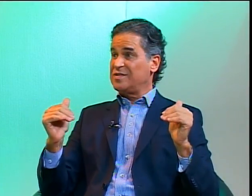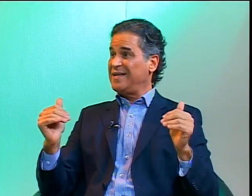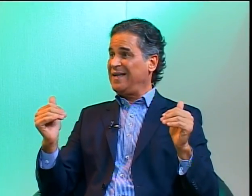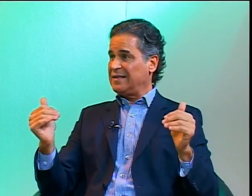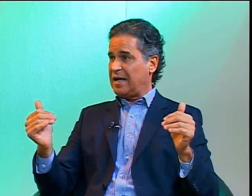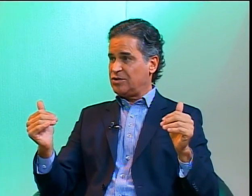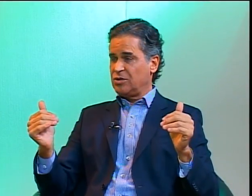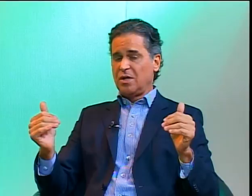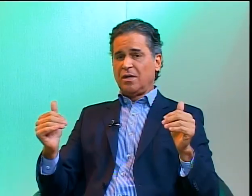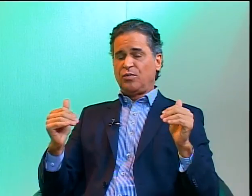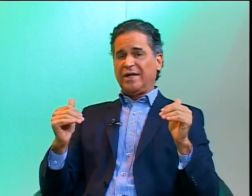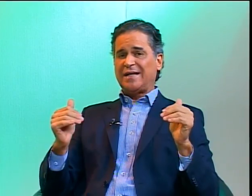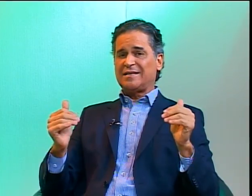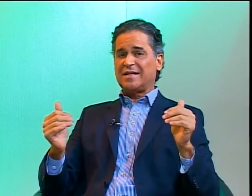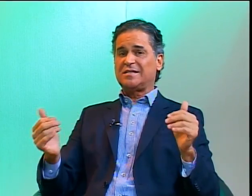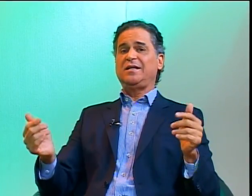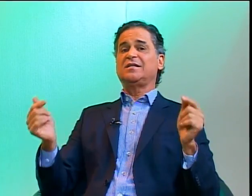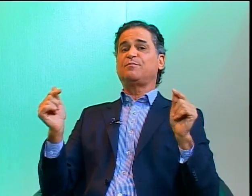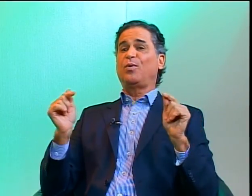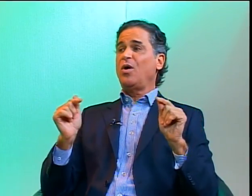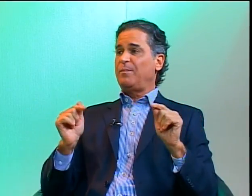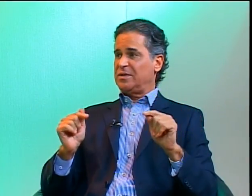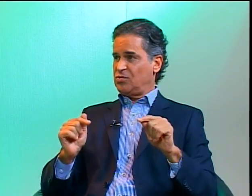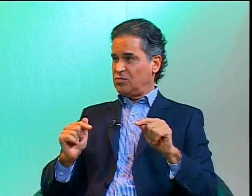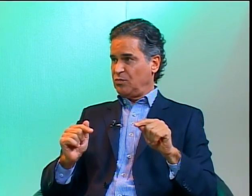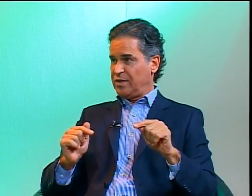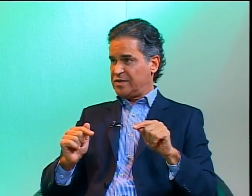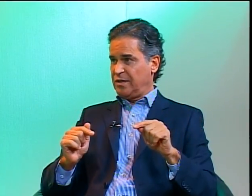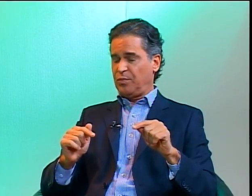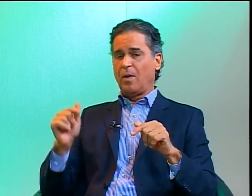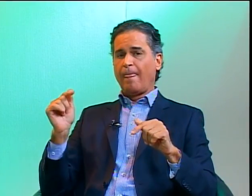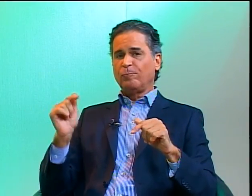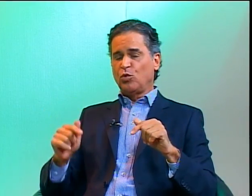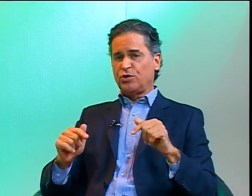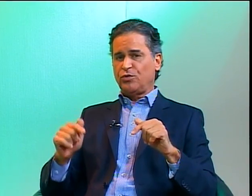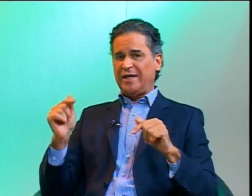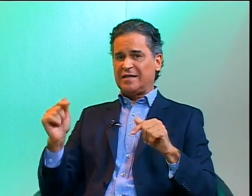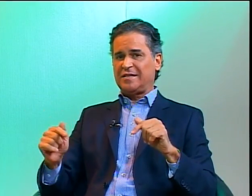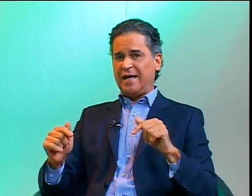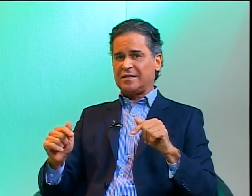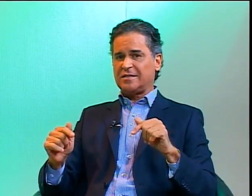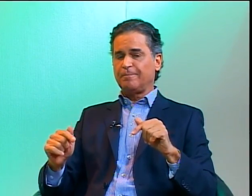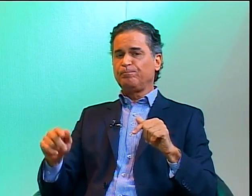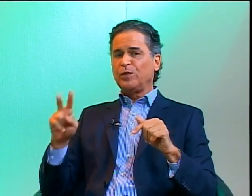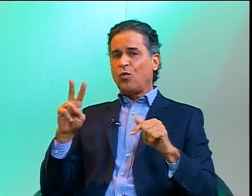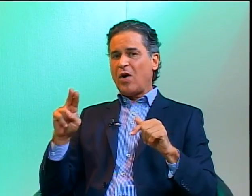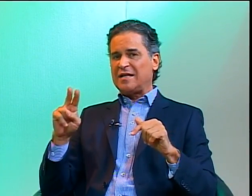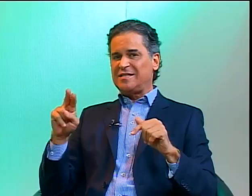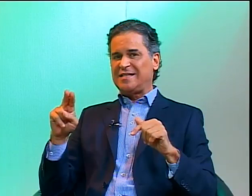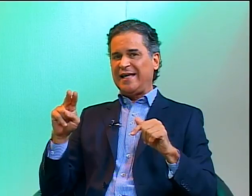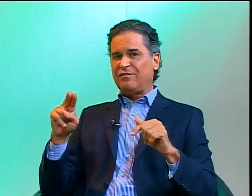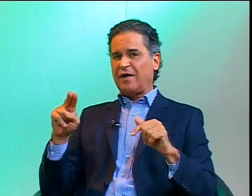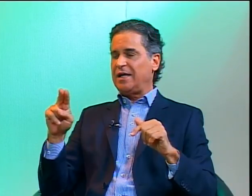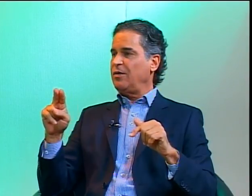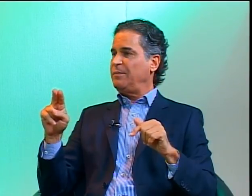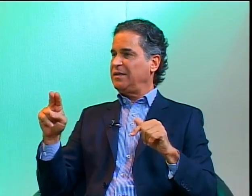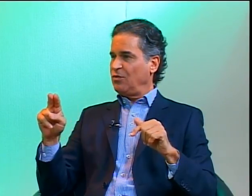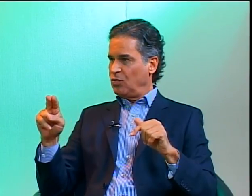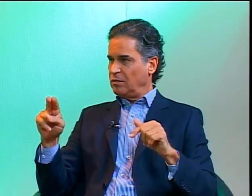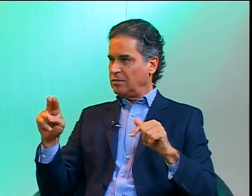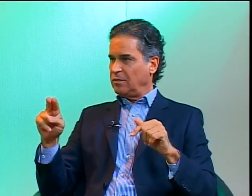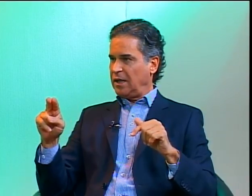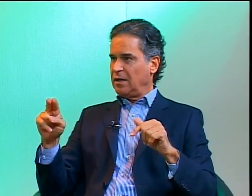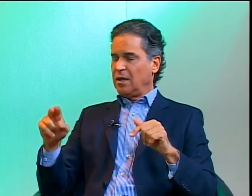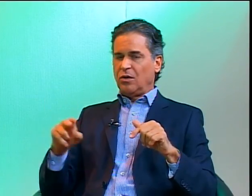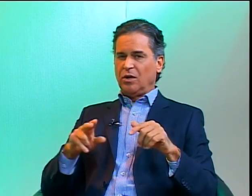questão com seriedade, porque das receitas próprias do município, hoje o ISS quase se equivale ao